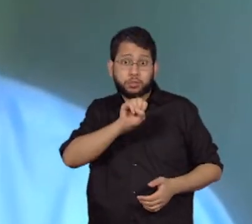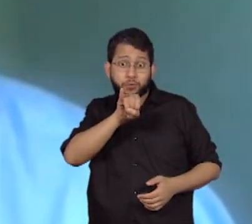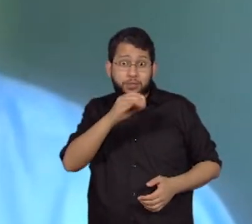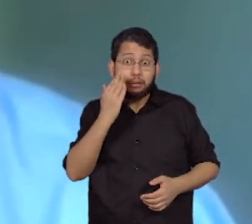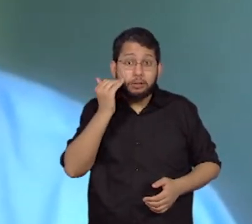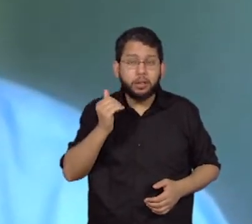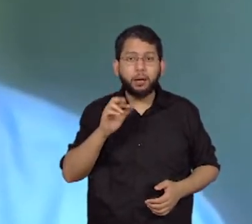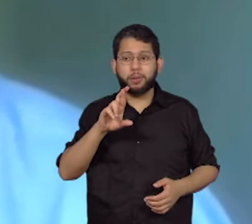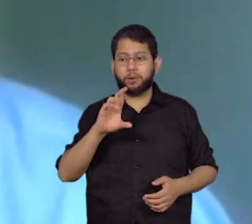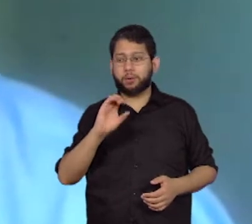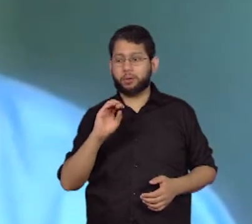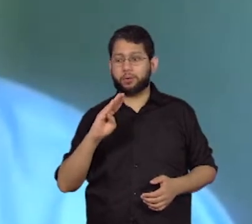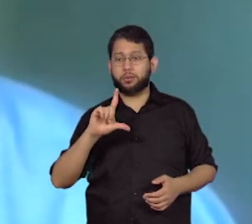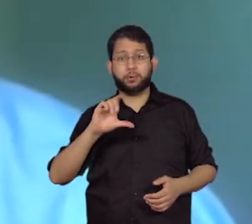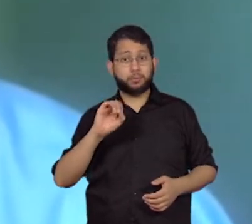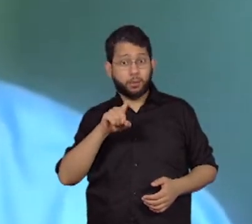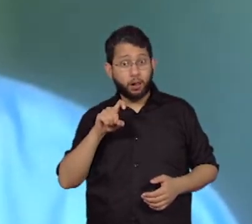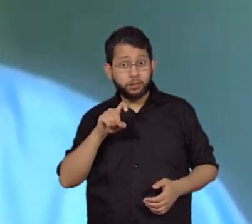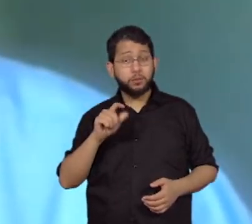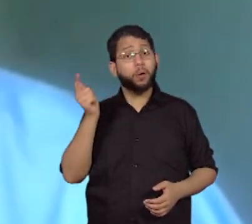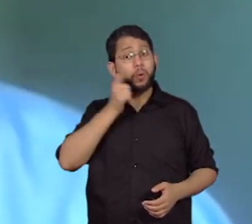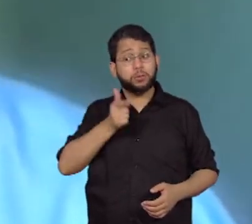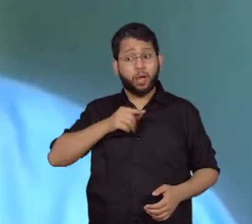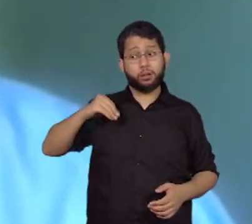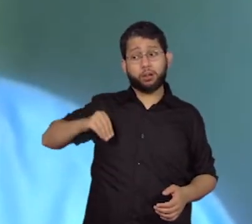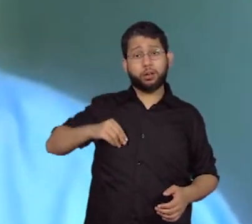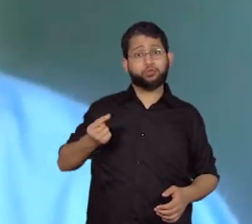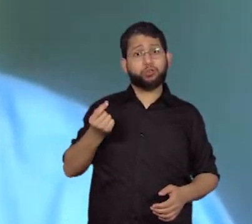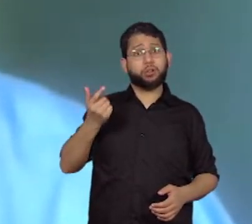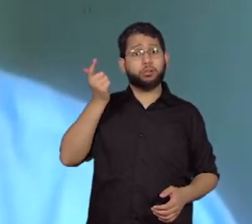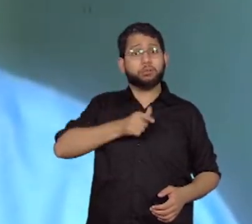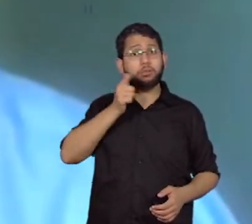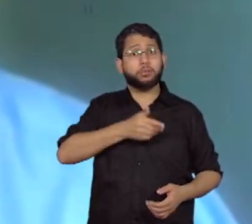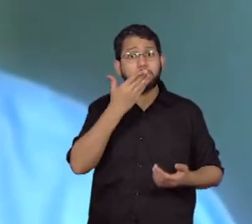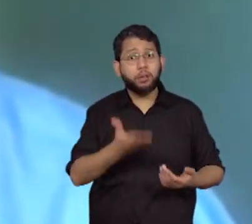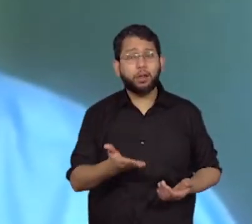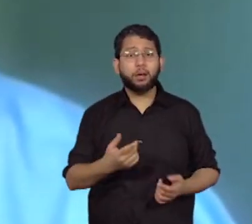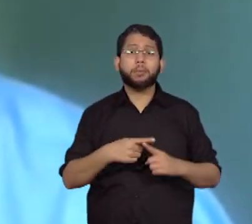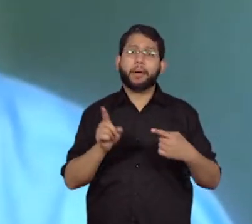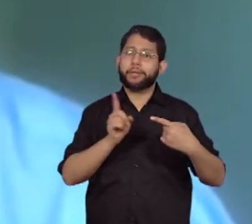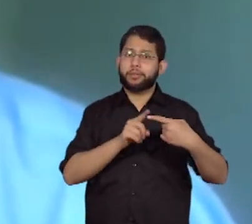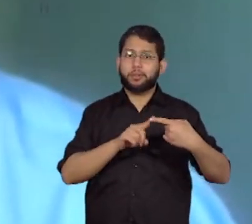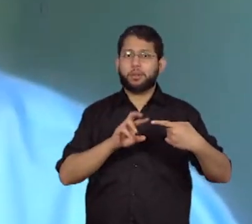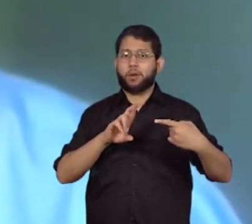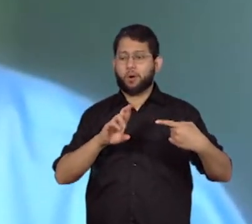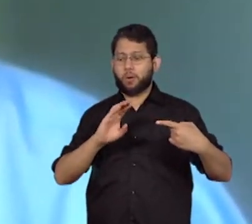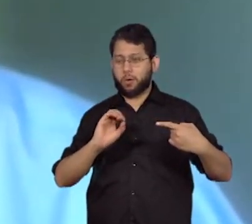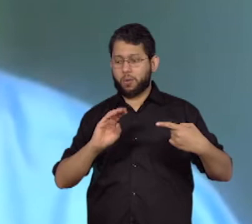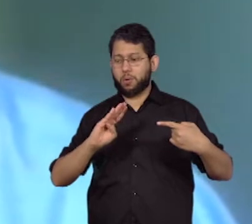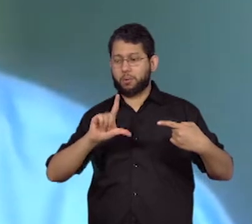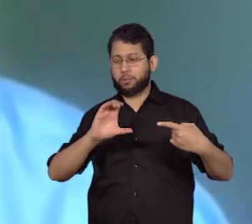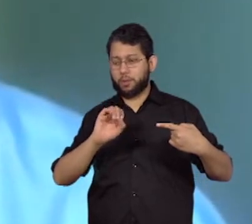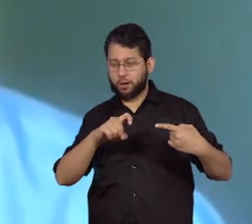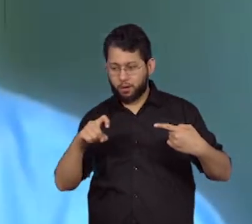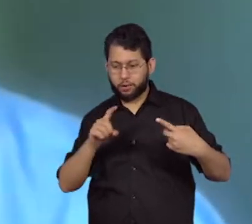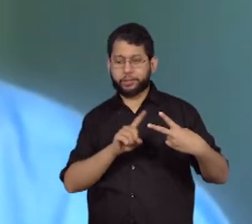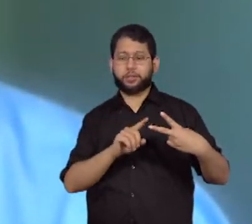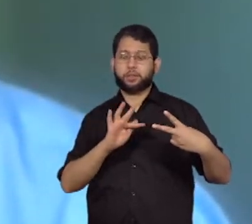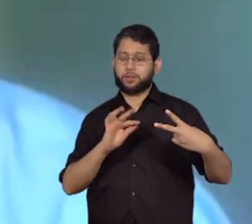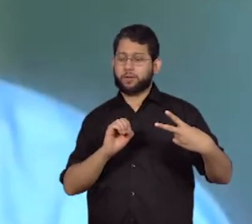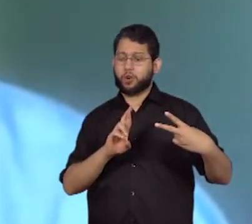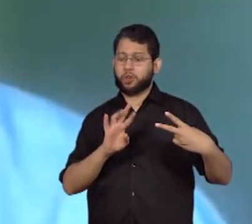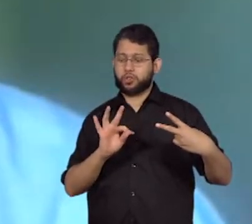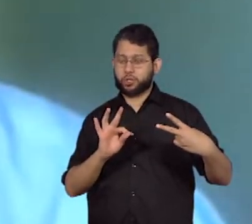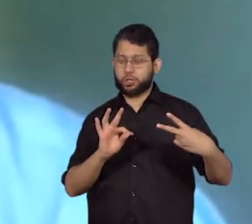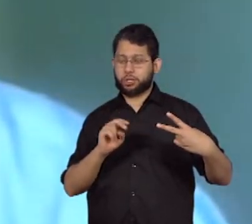Roblox pode desenvolver o jogo e ganhar muito dinheiro. Eu estou falando de Roblox, mas o mesmo vale para Fortnite, vale para qualquer tipo de jogo.